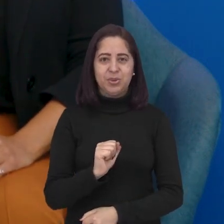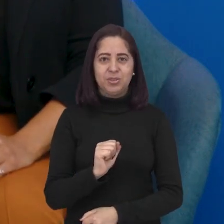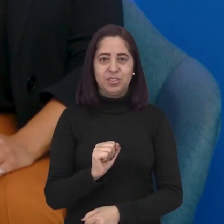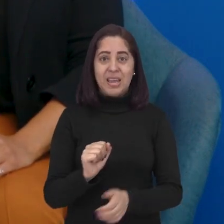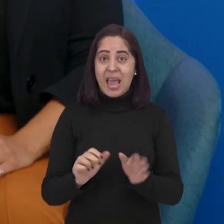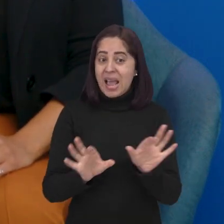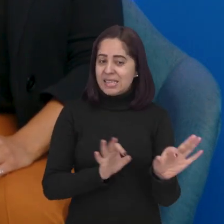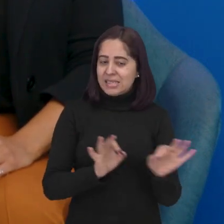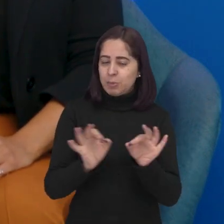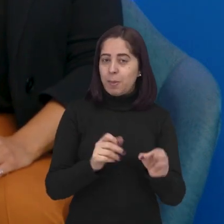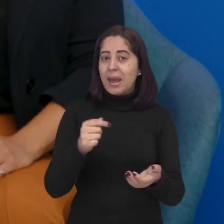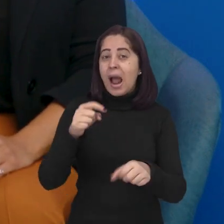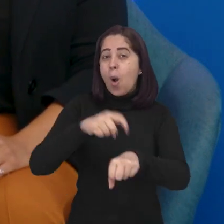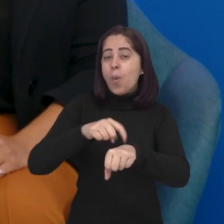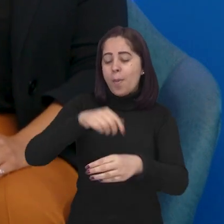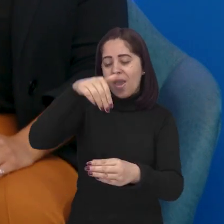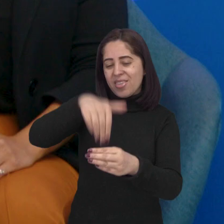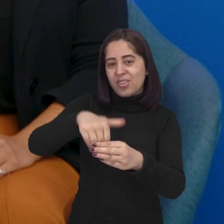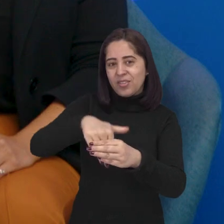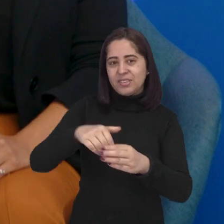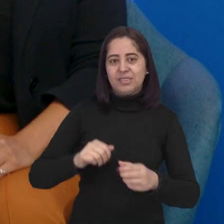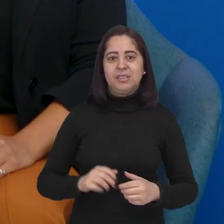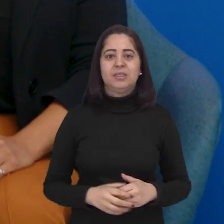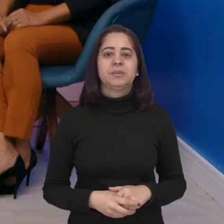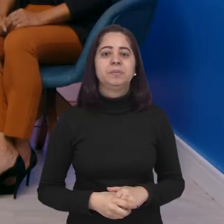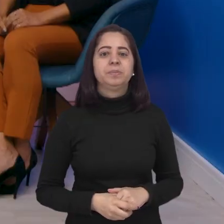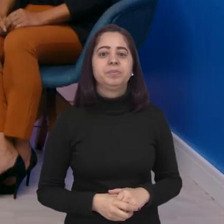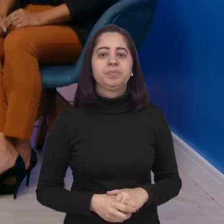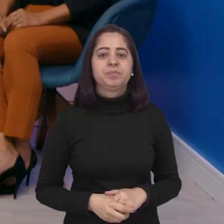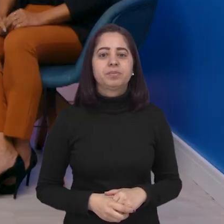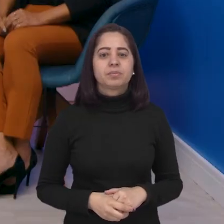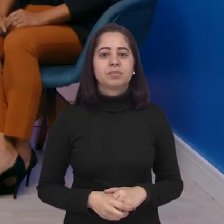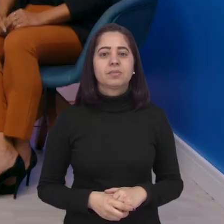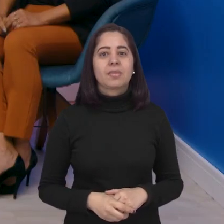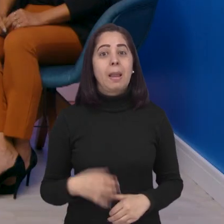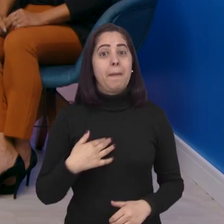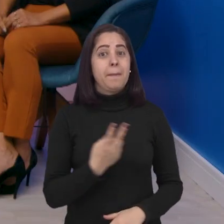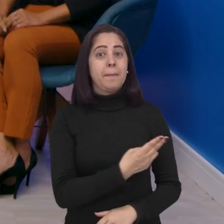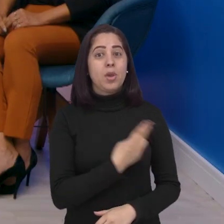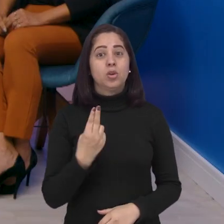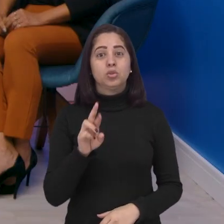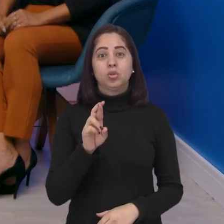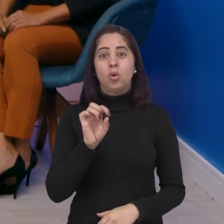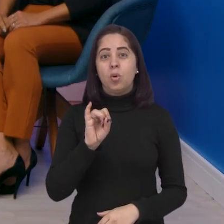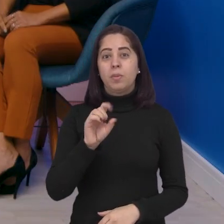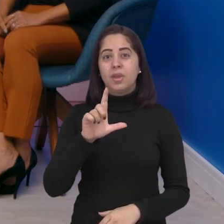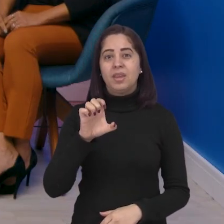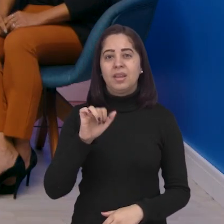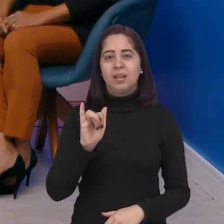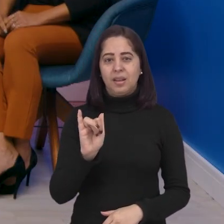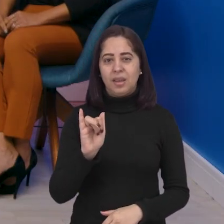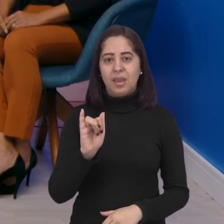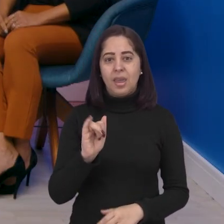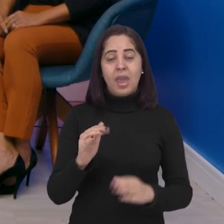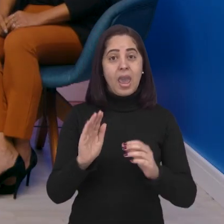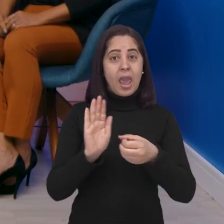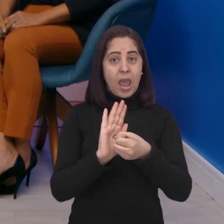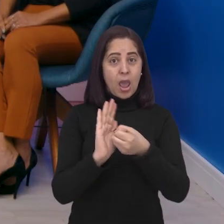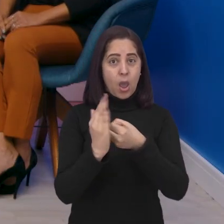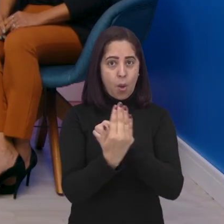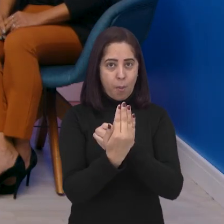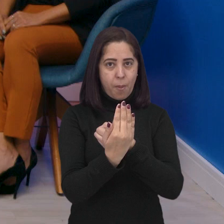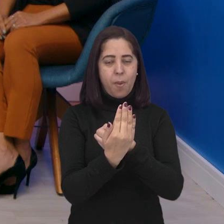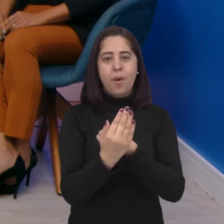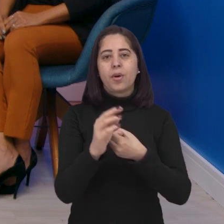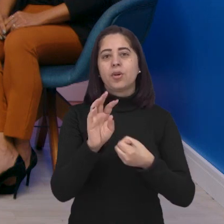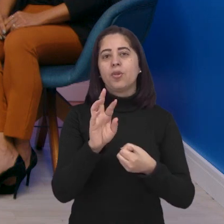justamente para se preparar para a hora da eleição. Vamos ouvir a primeira delas? Meu nome é Riley, eu moro no bairro